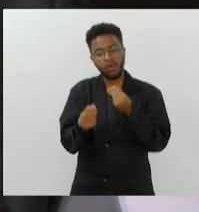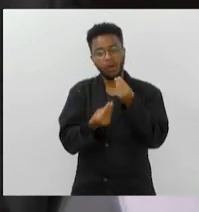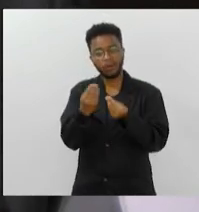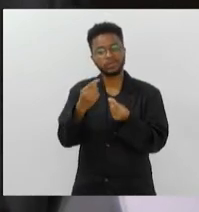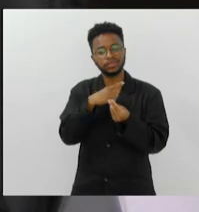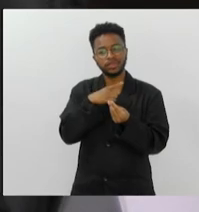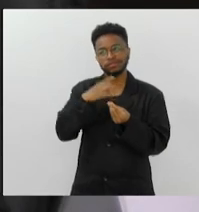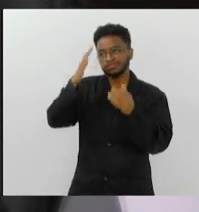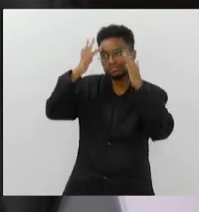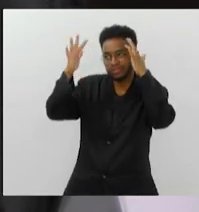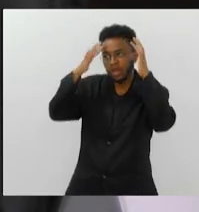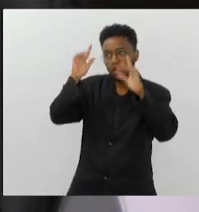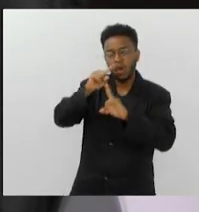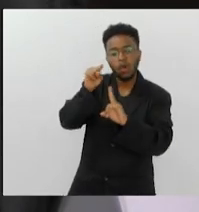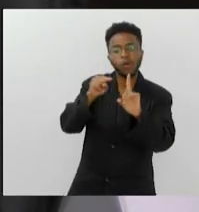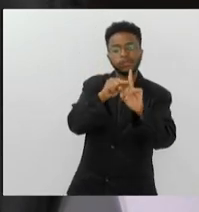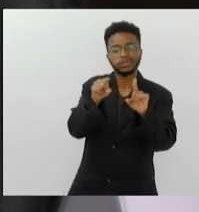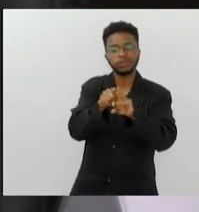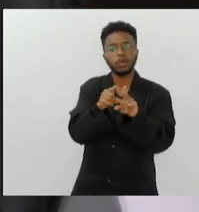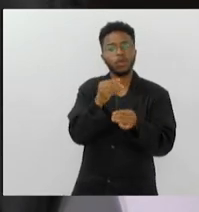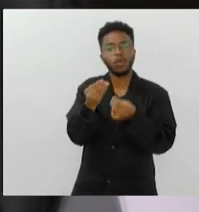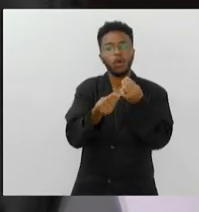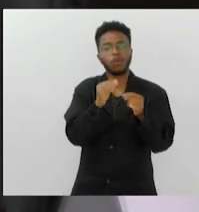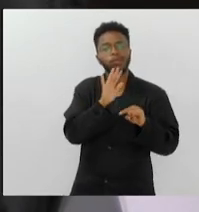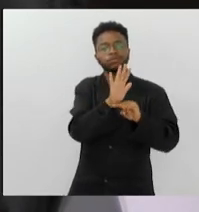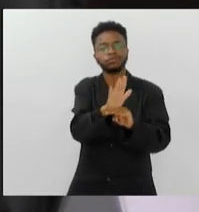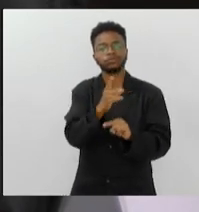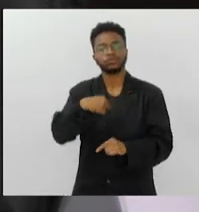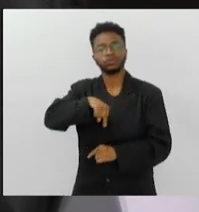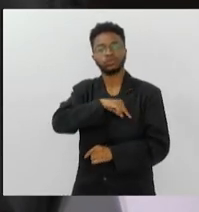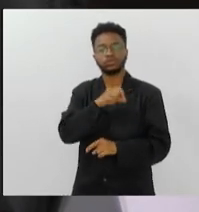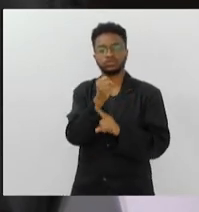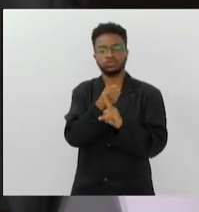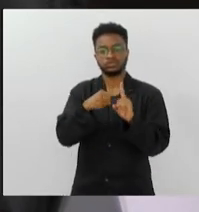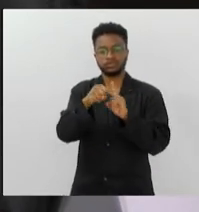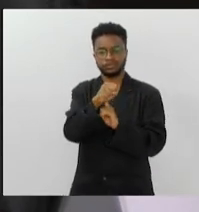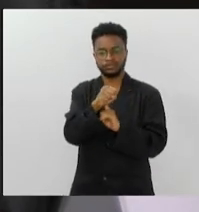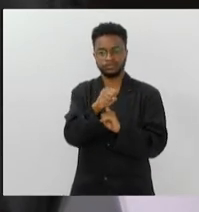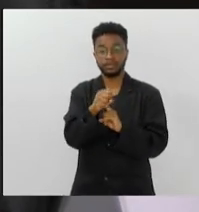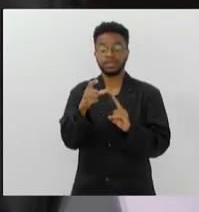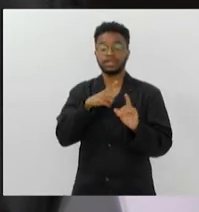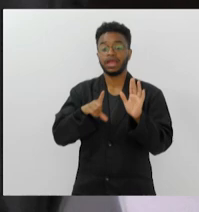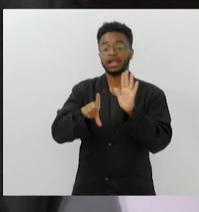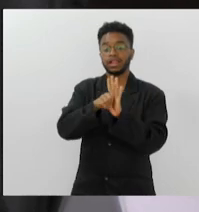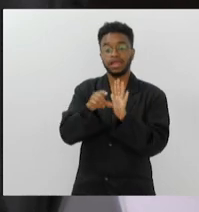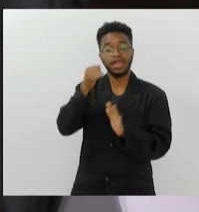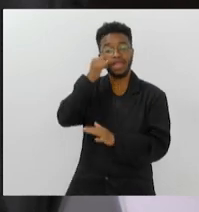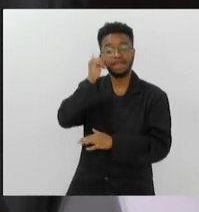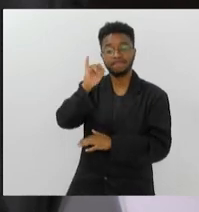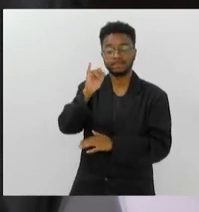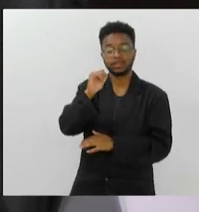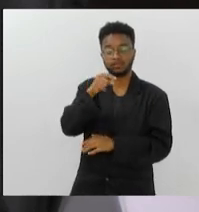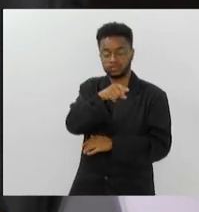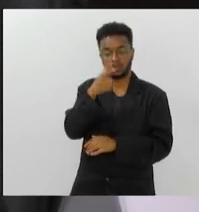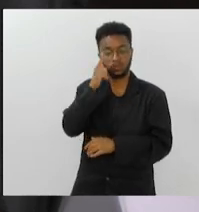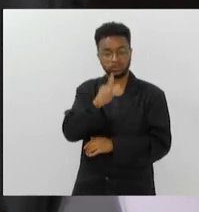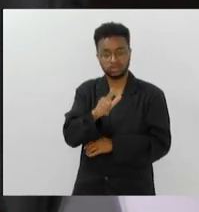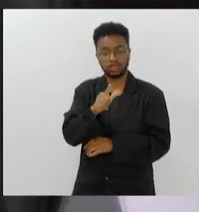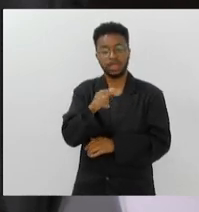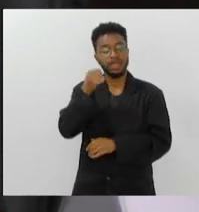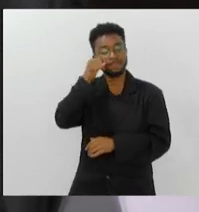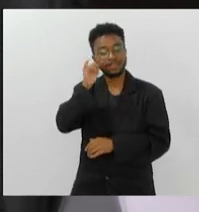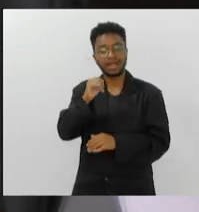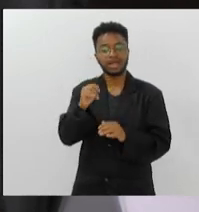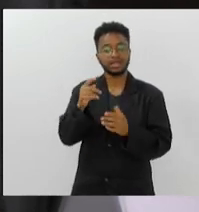trouxe e quantos benefícios o senhor trouxe para nossa sociedade. Além da prevenção de acidentes, o projeto